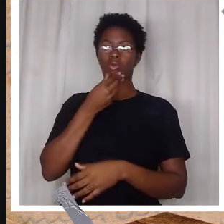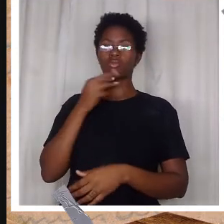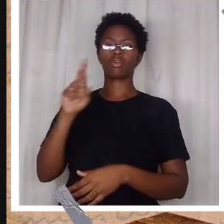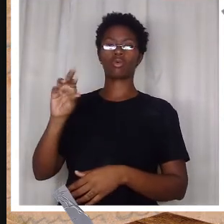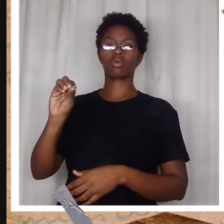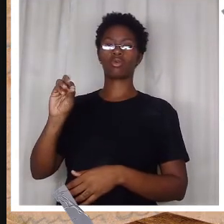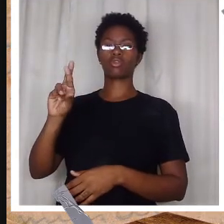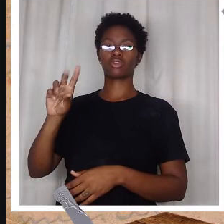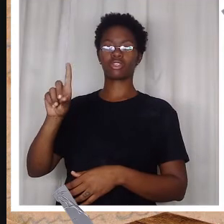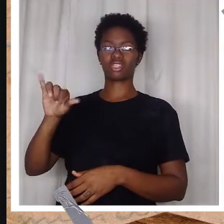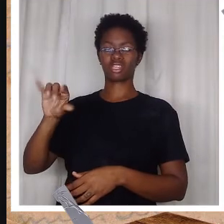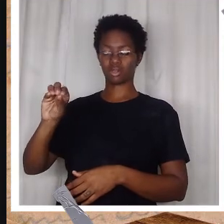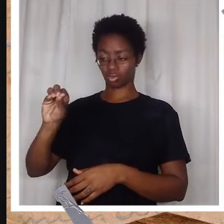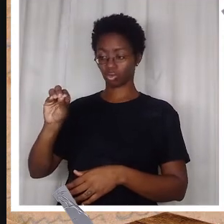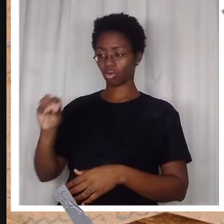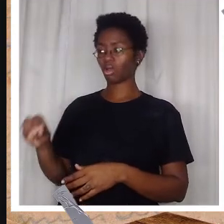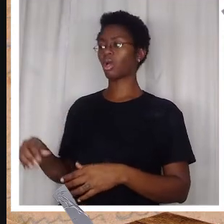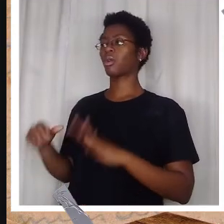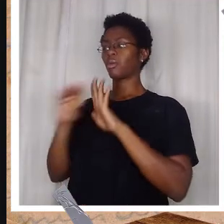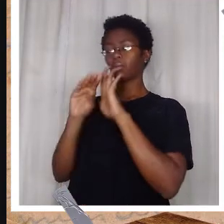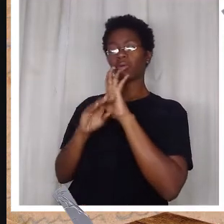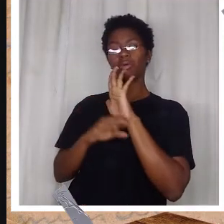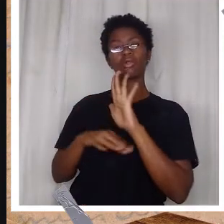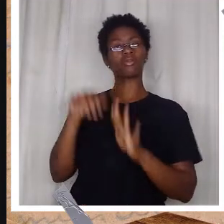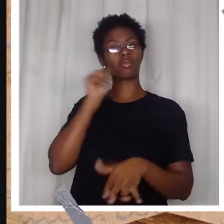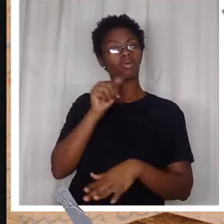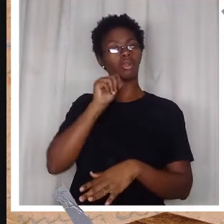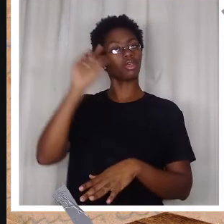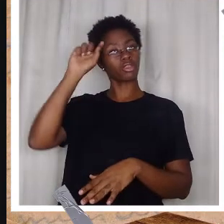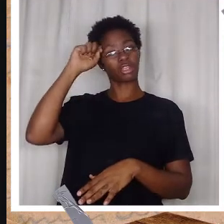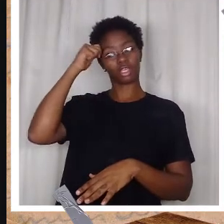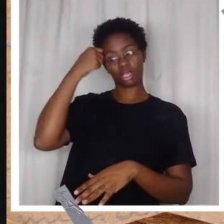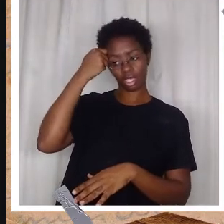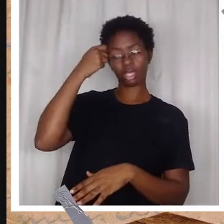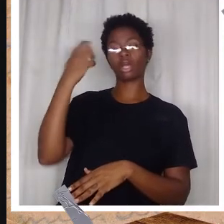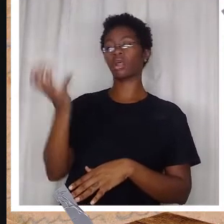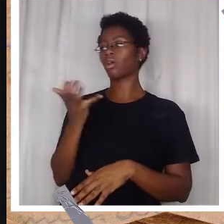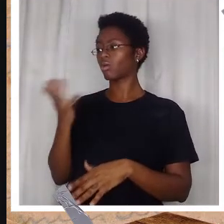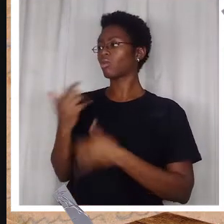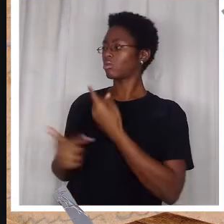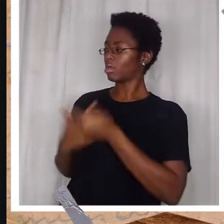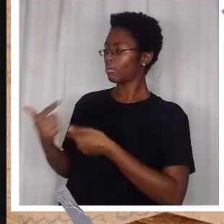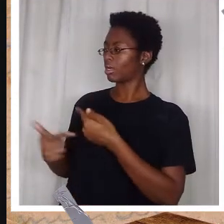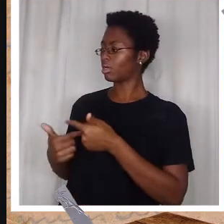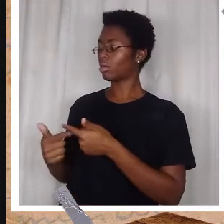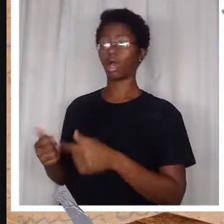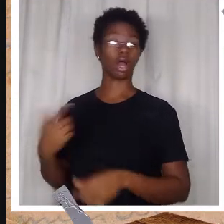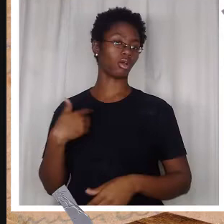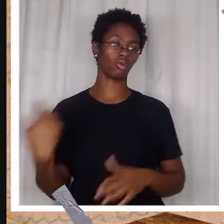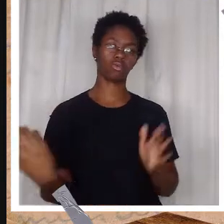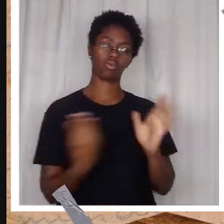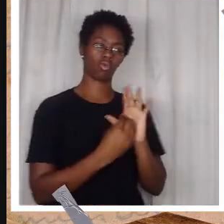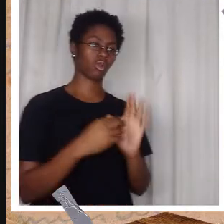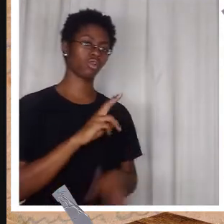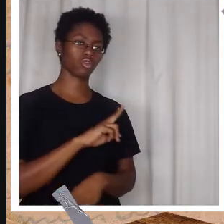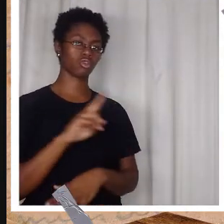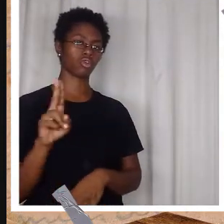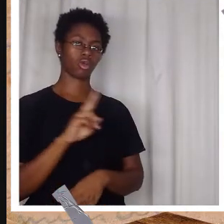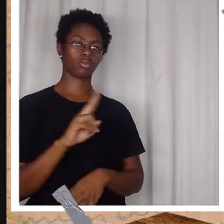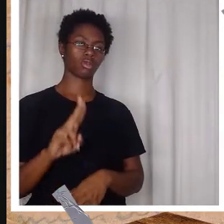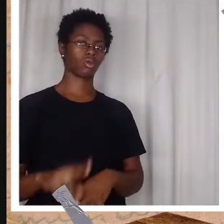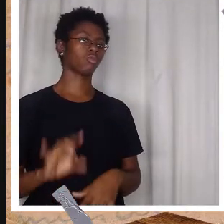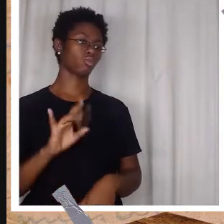aí de mulheres, atrizes, para a gente fazer uma audição. E ele me falou: eu não vou te mandar nomes, eu vou te mandar um